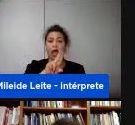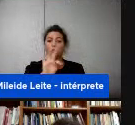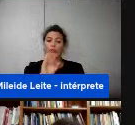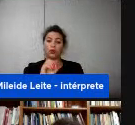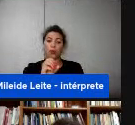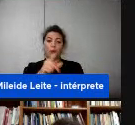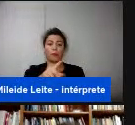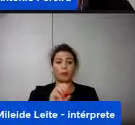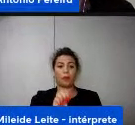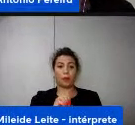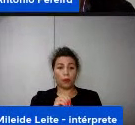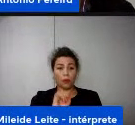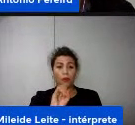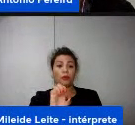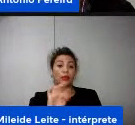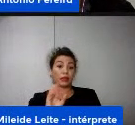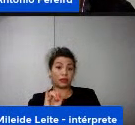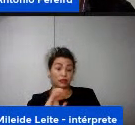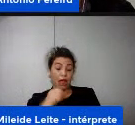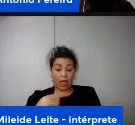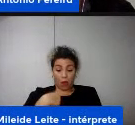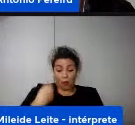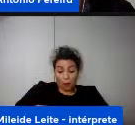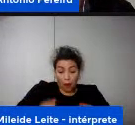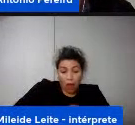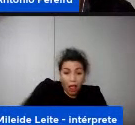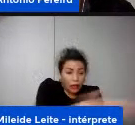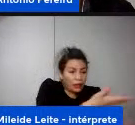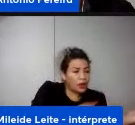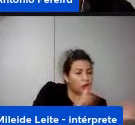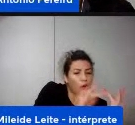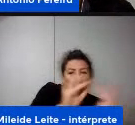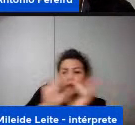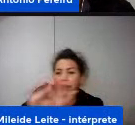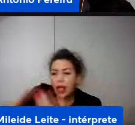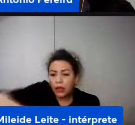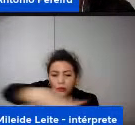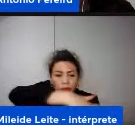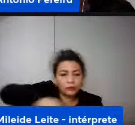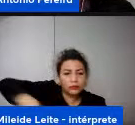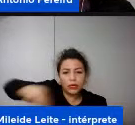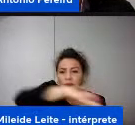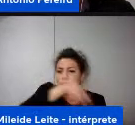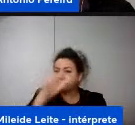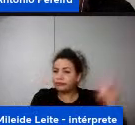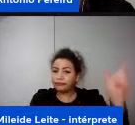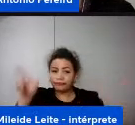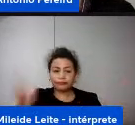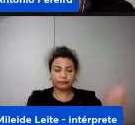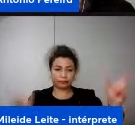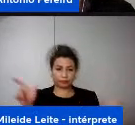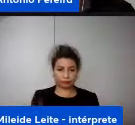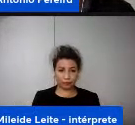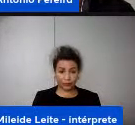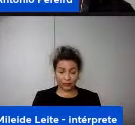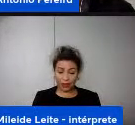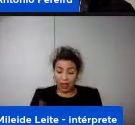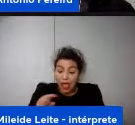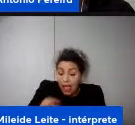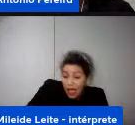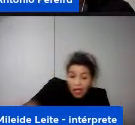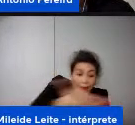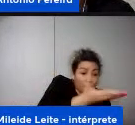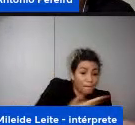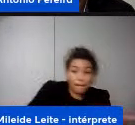eu preciso interagir, né, com o ambiente, né, e essa interação ela